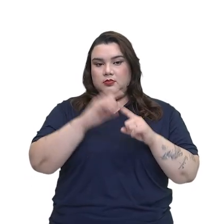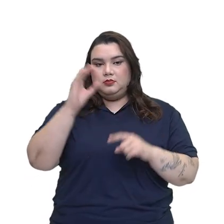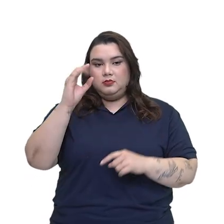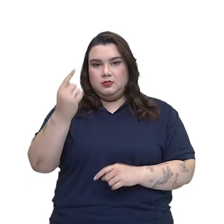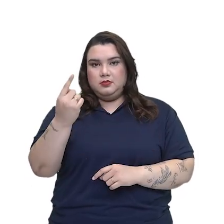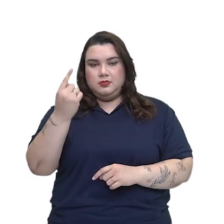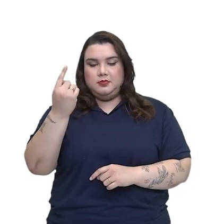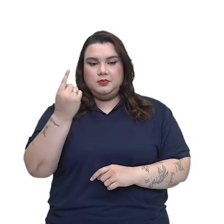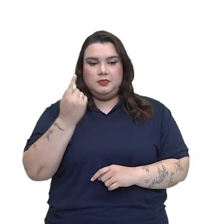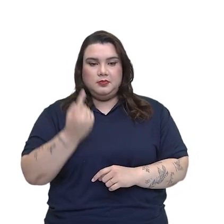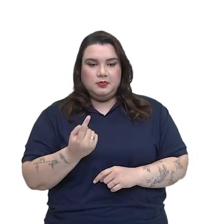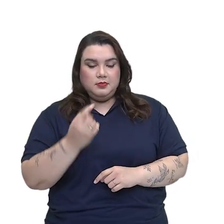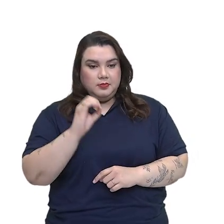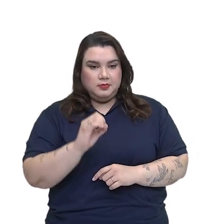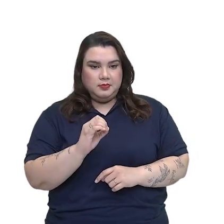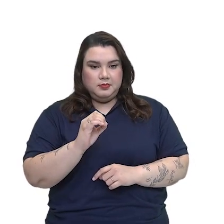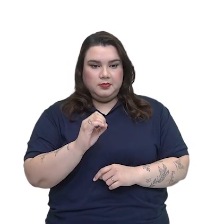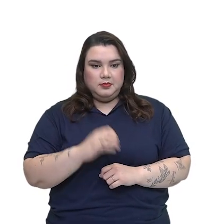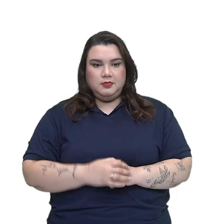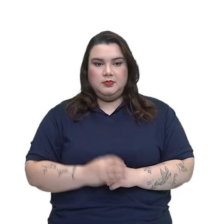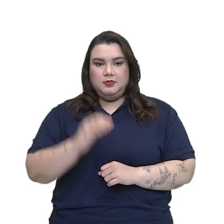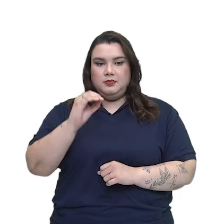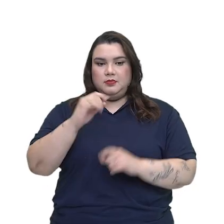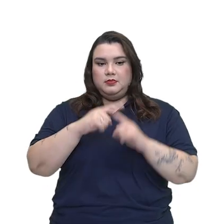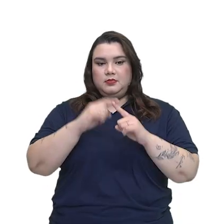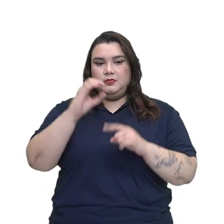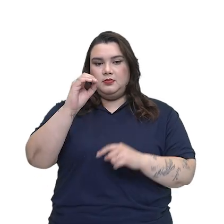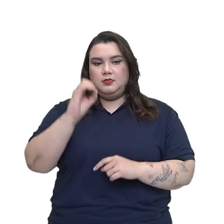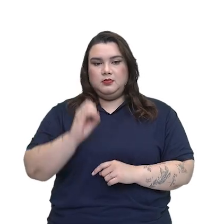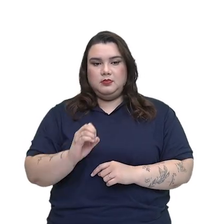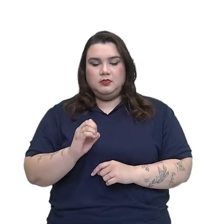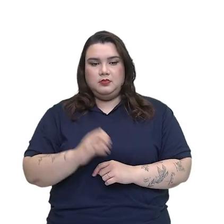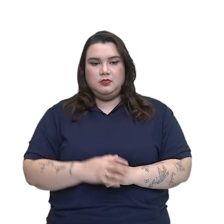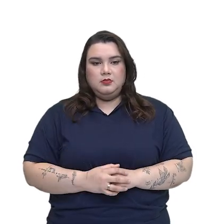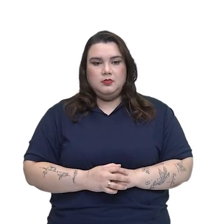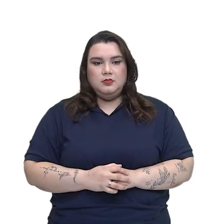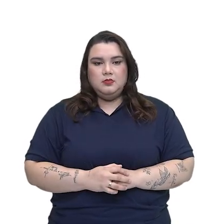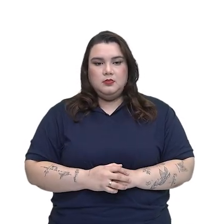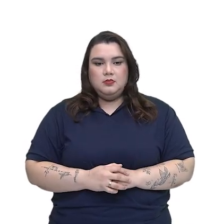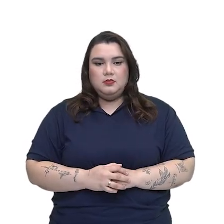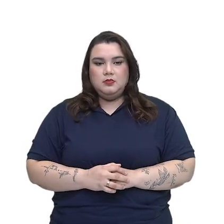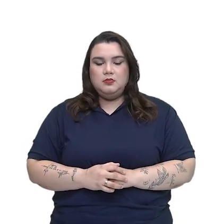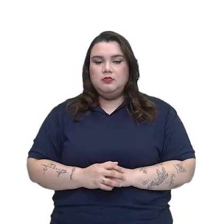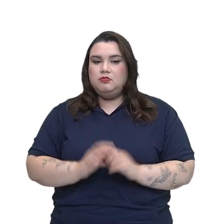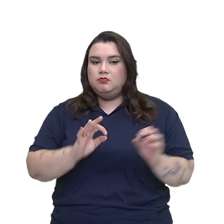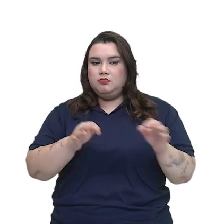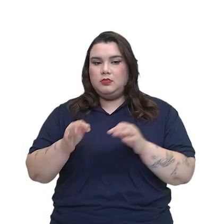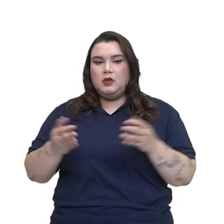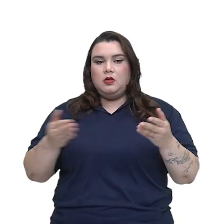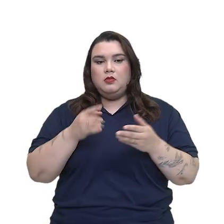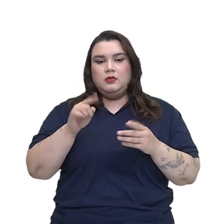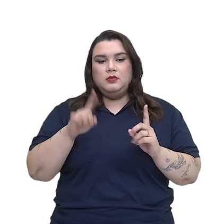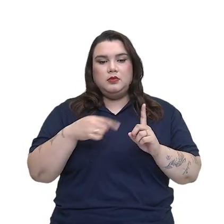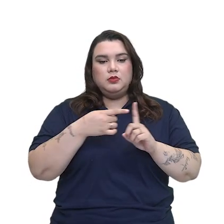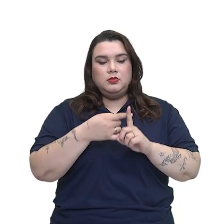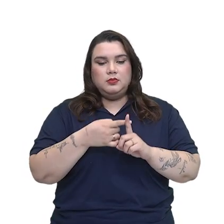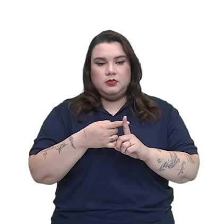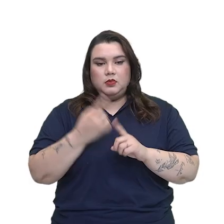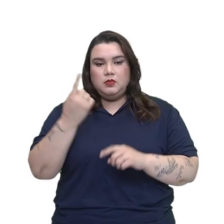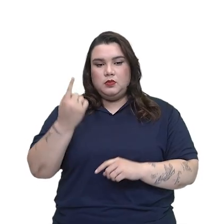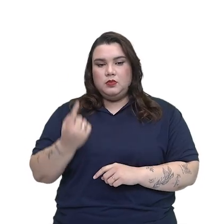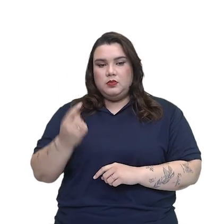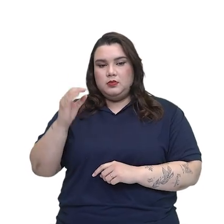0,0 vezes 1 dá 0. 0 vezes 0 dá 0. Então, agora você vai somar. Ó. Então, dá